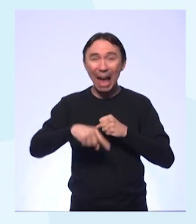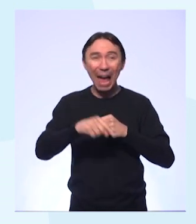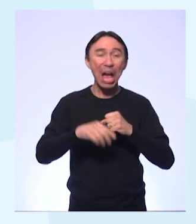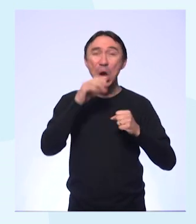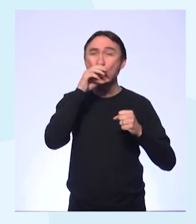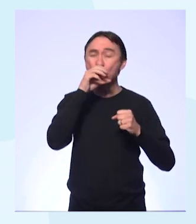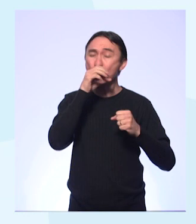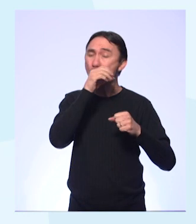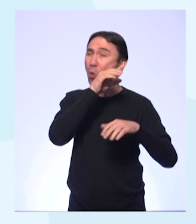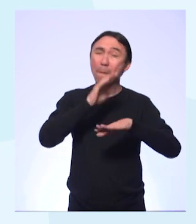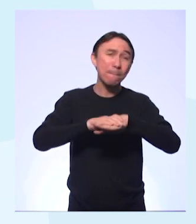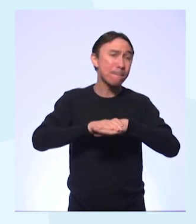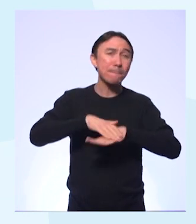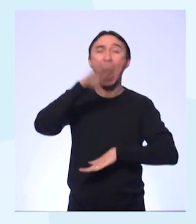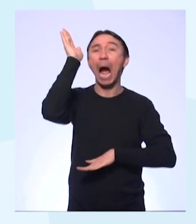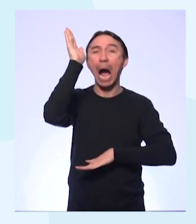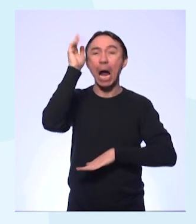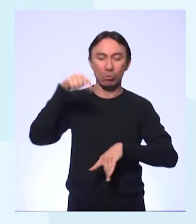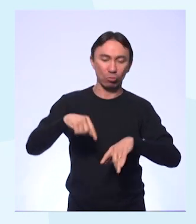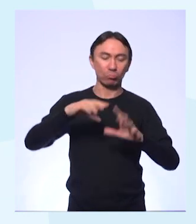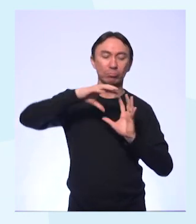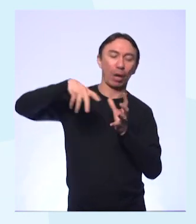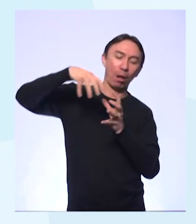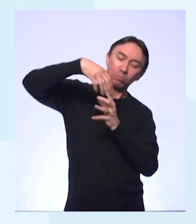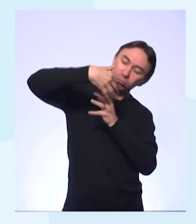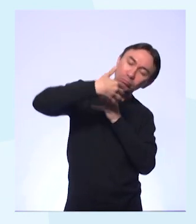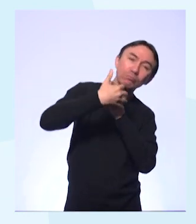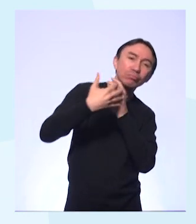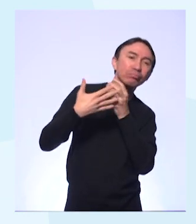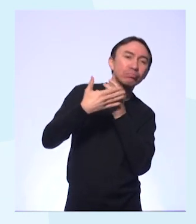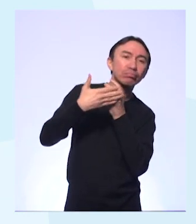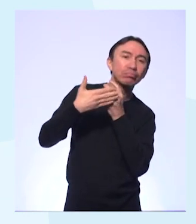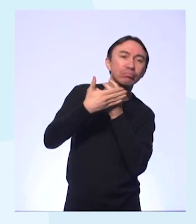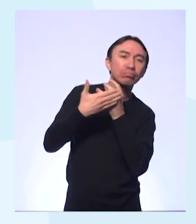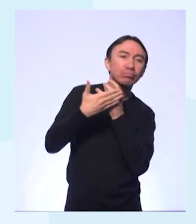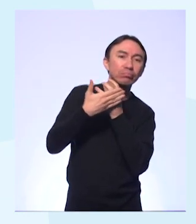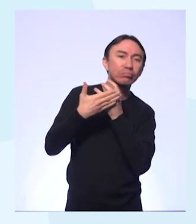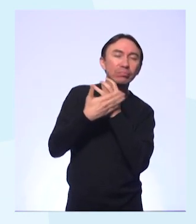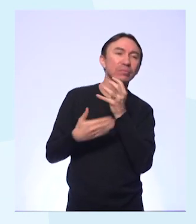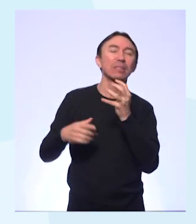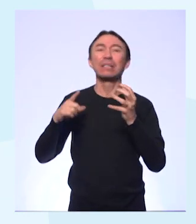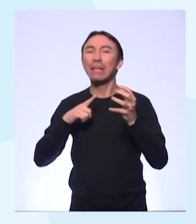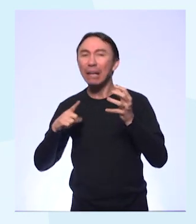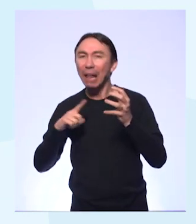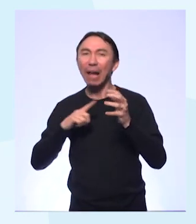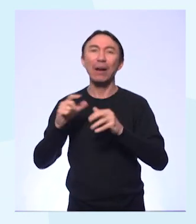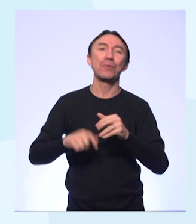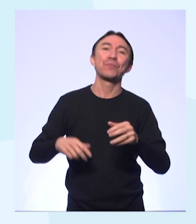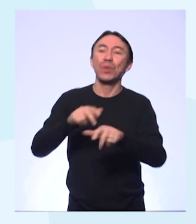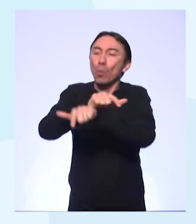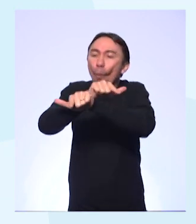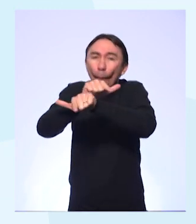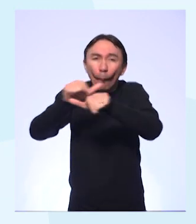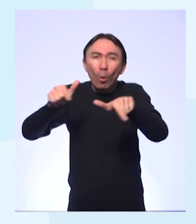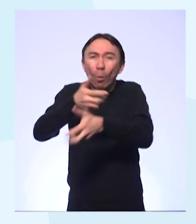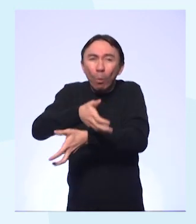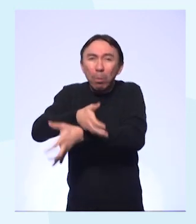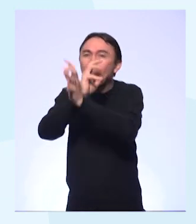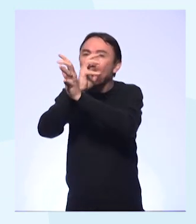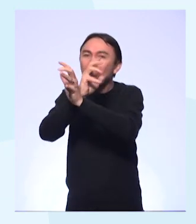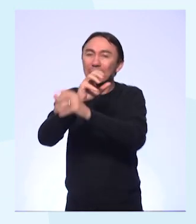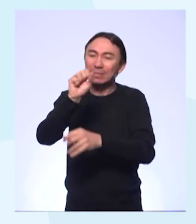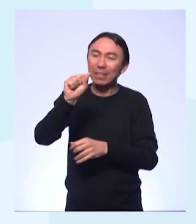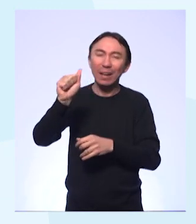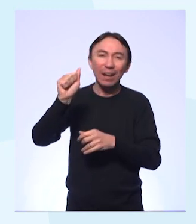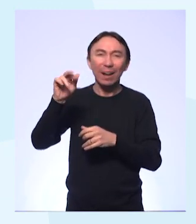do planeta. Por isso, né, que nós temos essa questão aí do deserto do Saara, né, o deserto de Kalahari, também